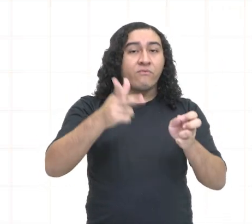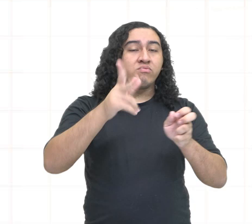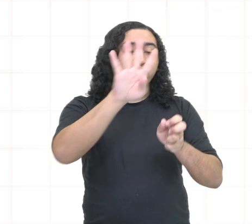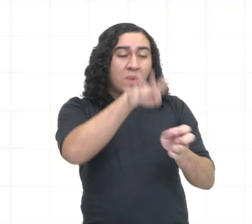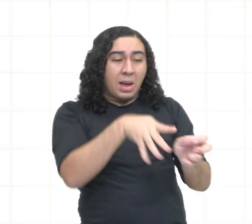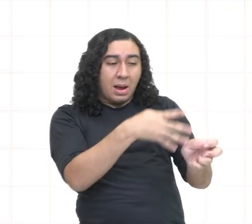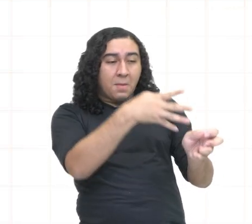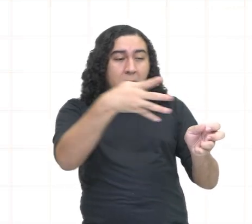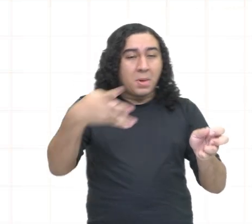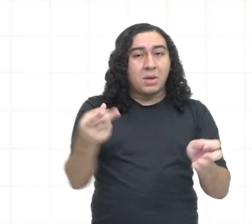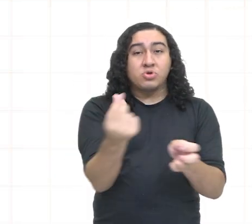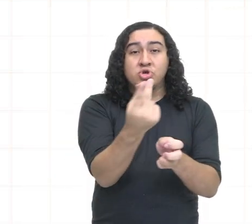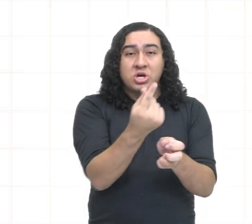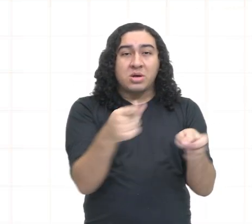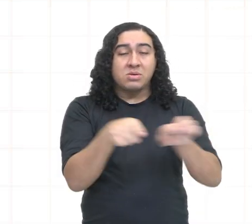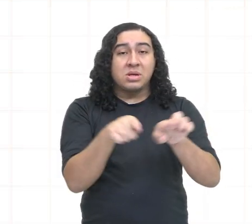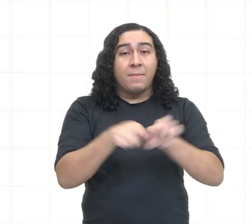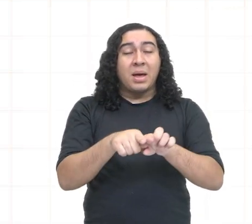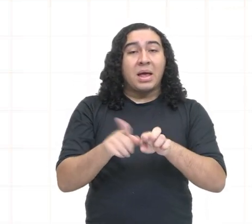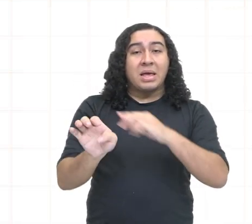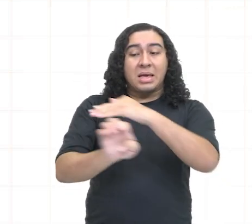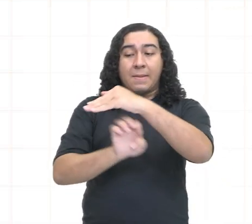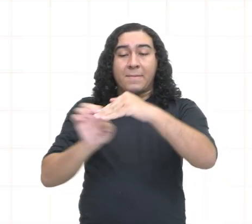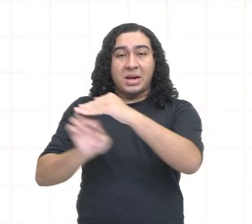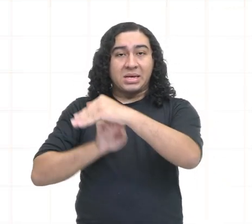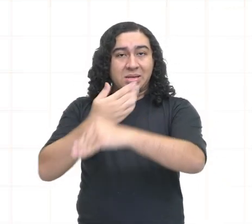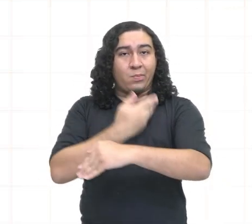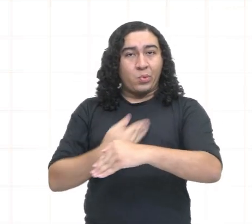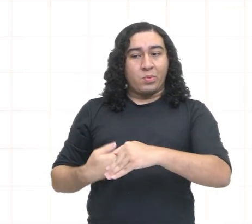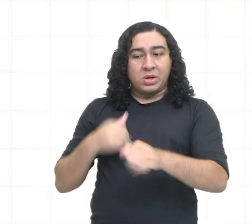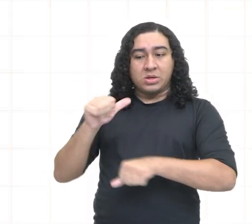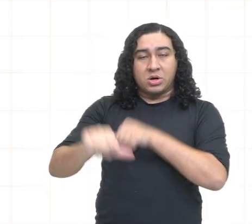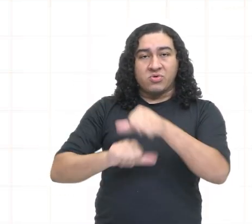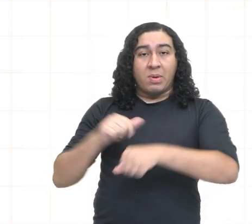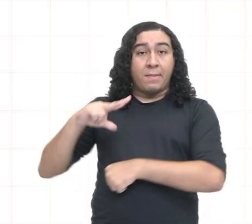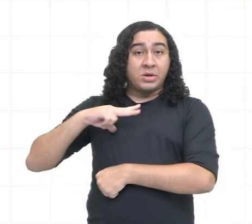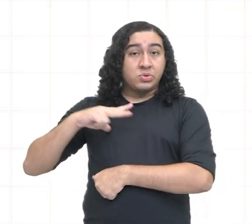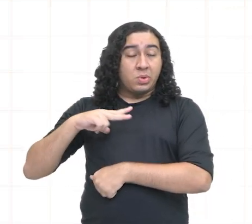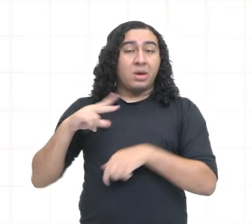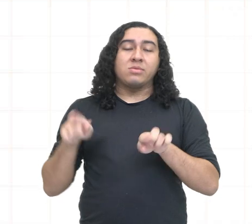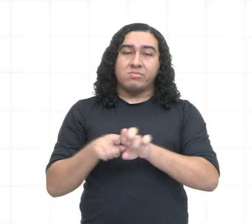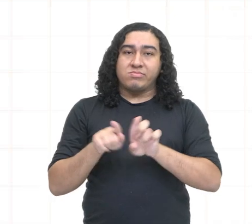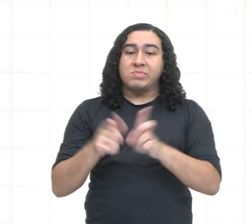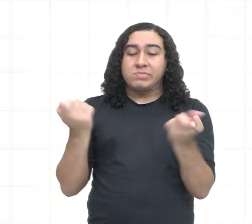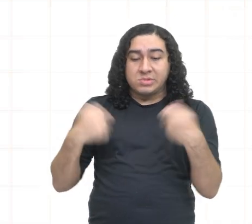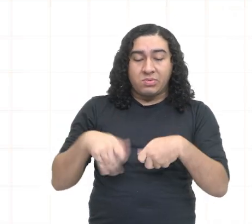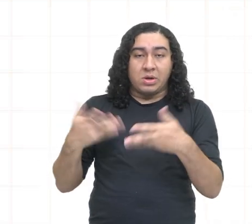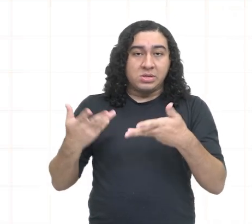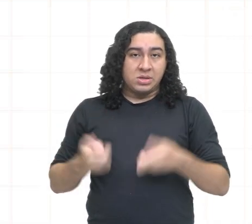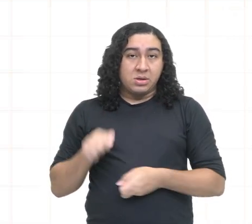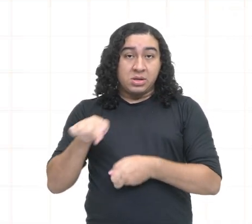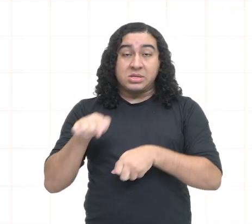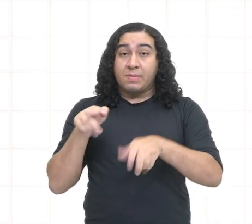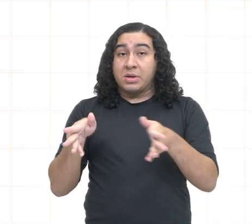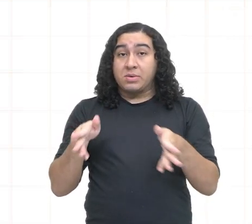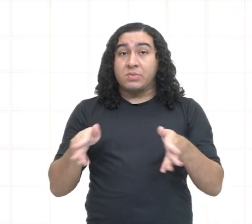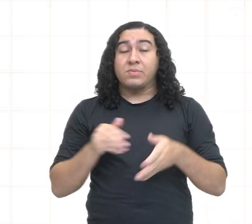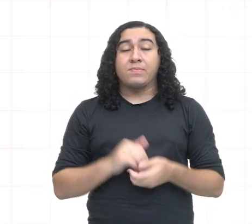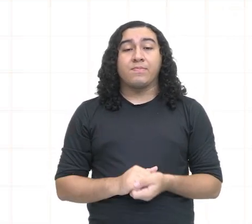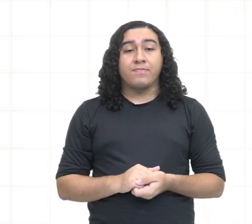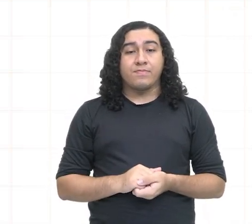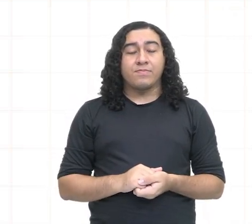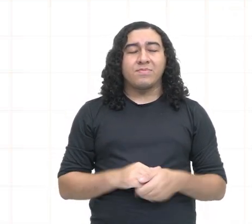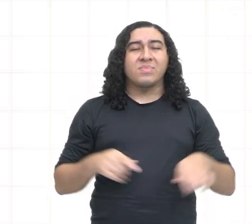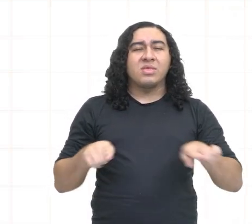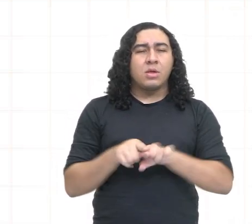privatizar, né, empresas estatais, ele calhou perfeitamente para o momento. Tá? E o ponto mais,